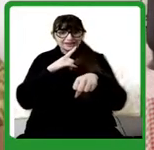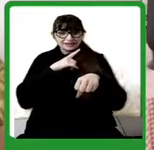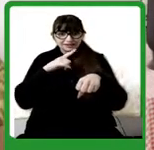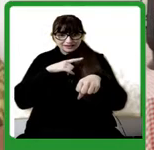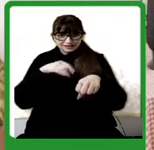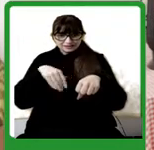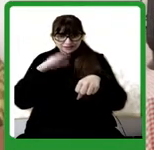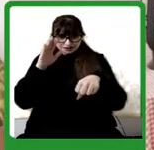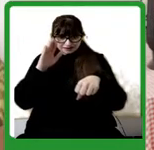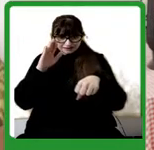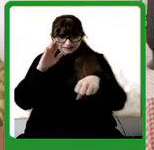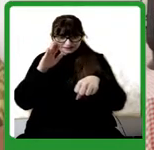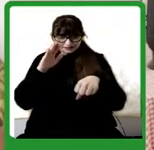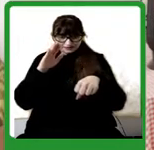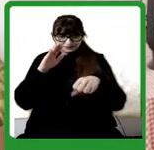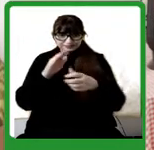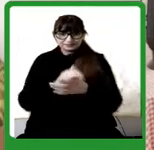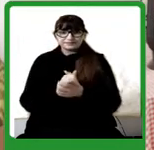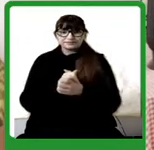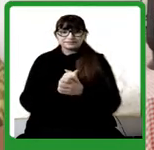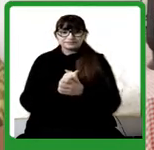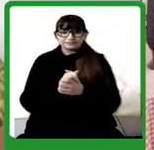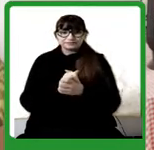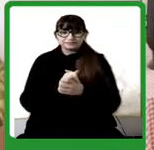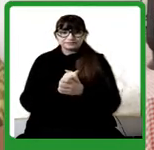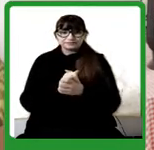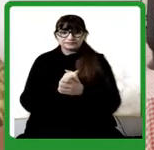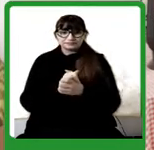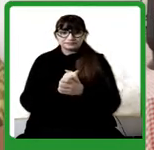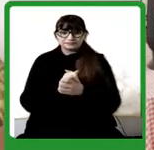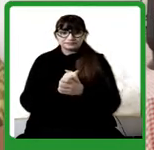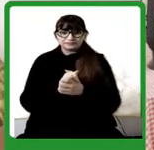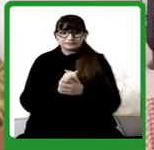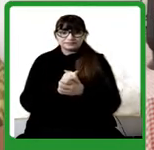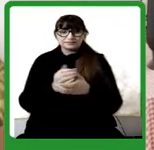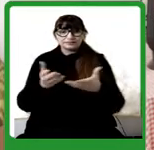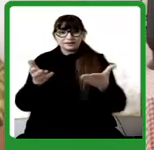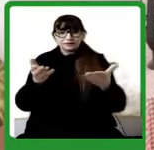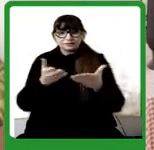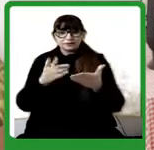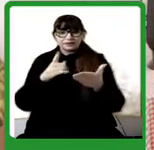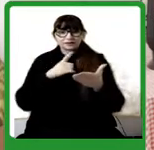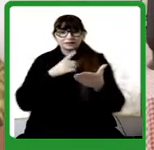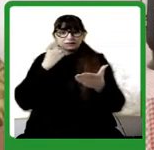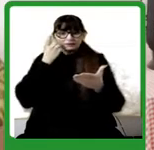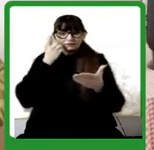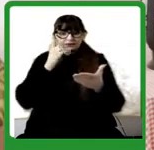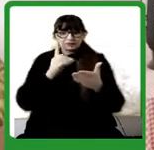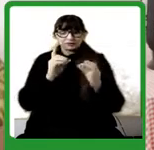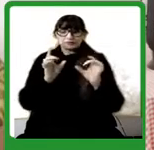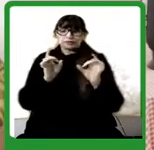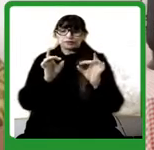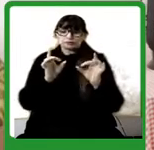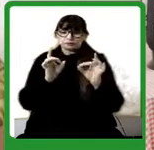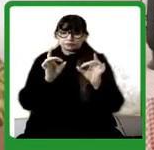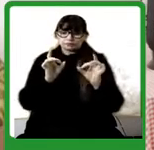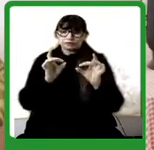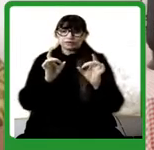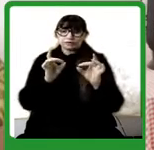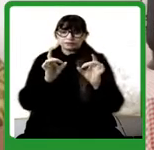Olha só. Agora, a gente tá chegando numa data que é muito comemorada, né?